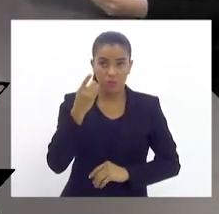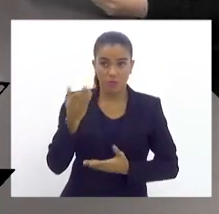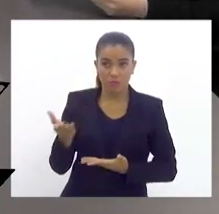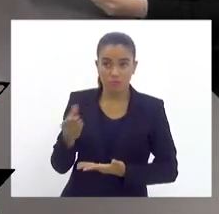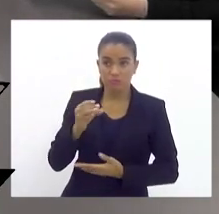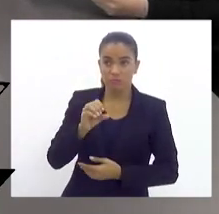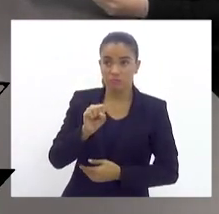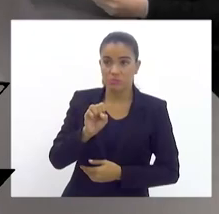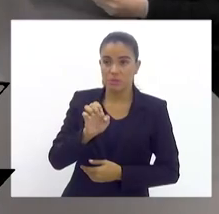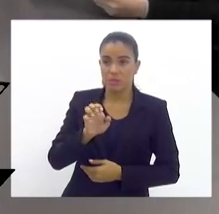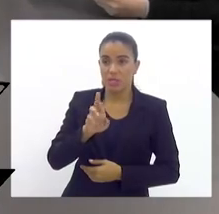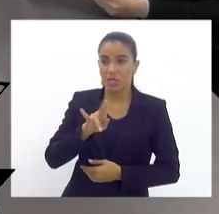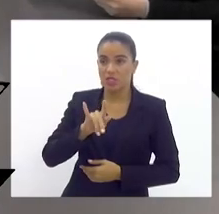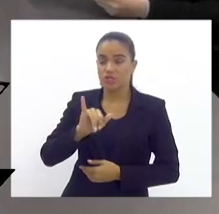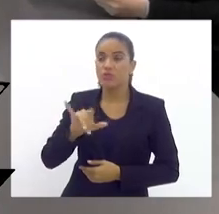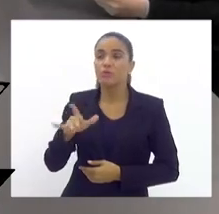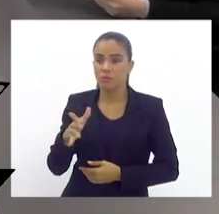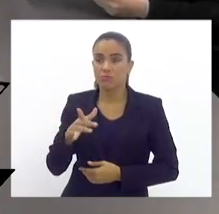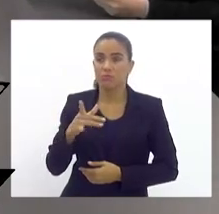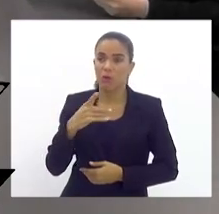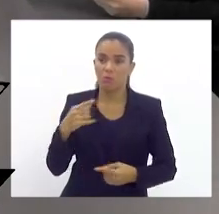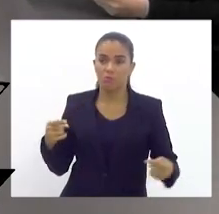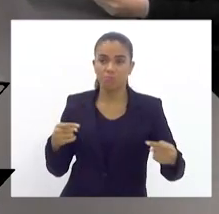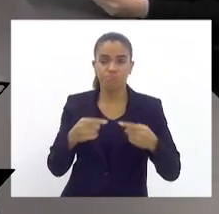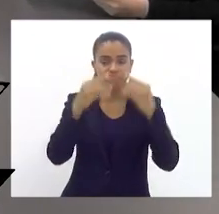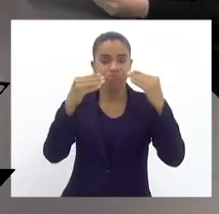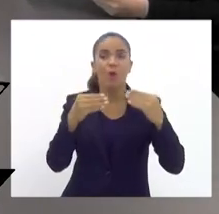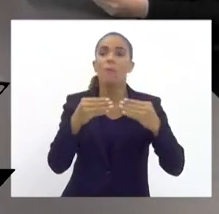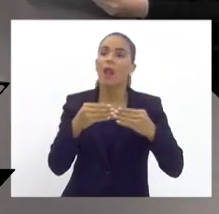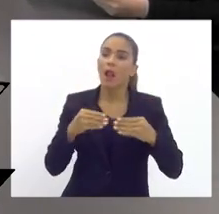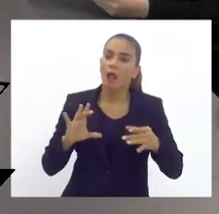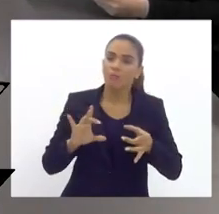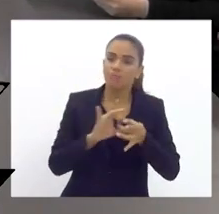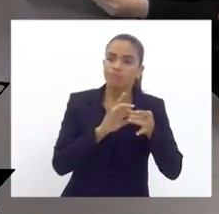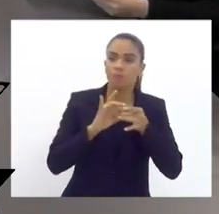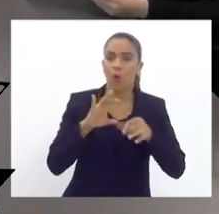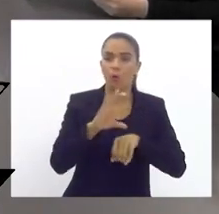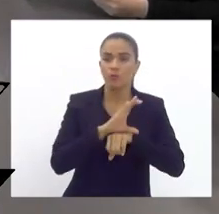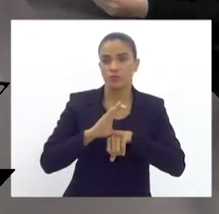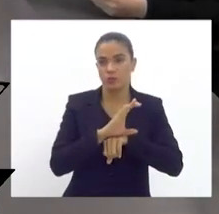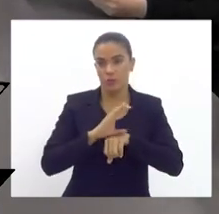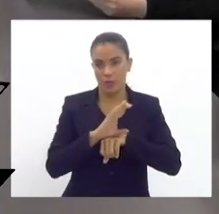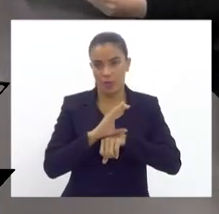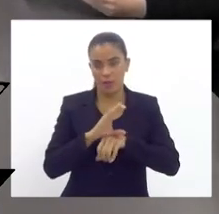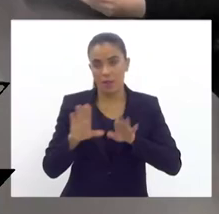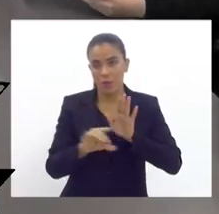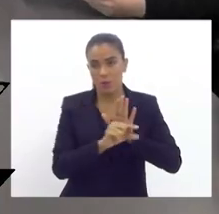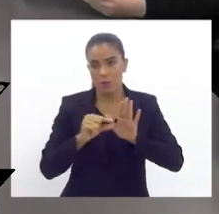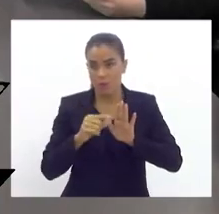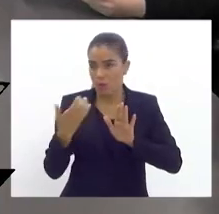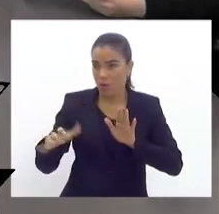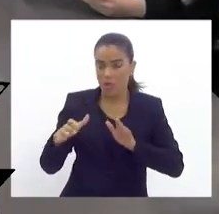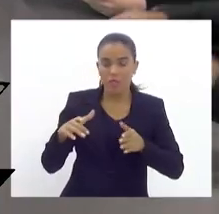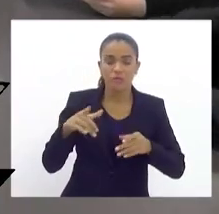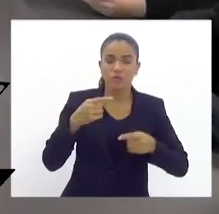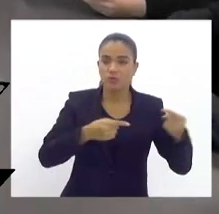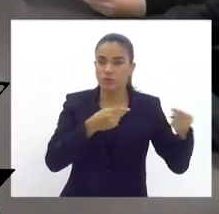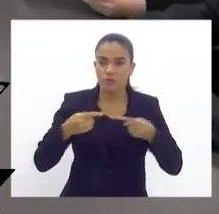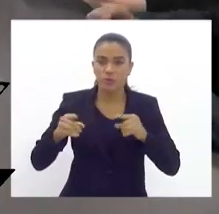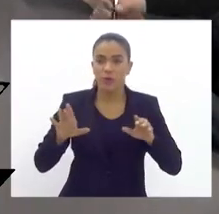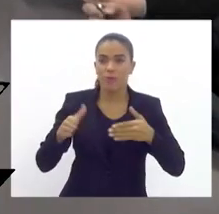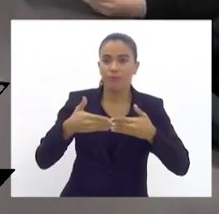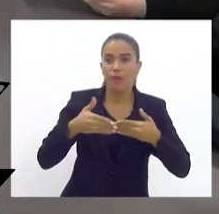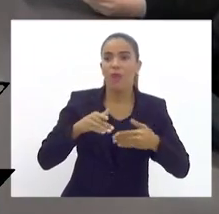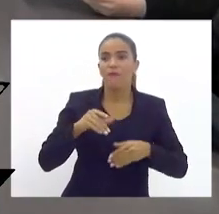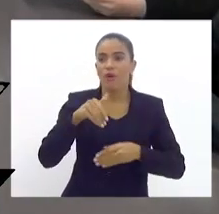Parecer é pela constitucionalidade com emendas. Em discussão. Não havendo quem queira discutir, encerrada a discussão. Em